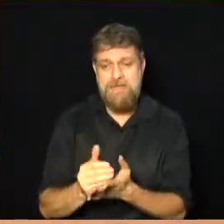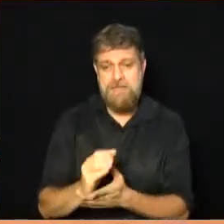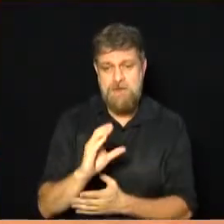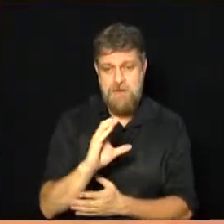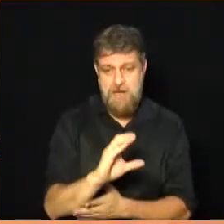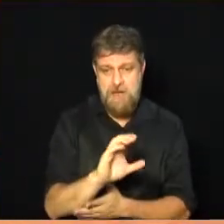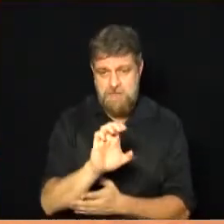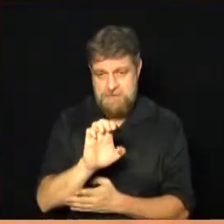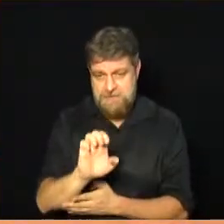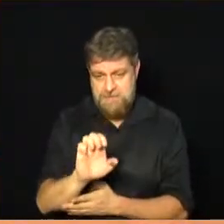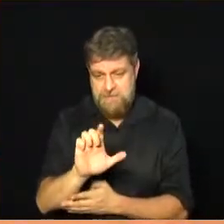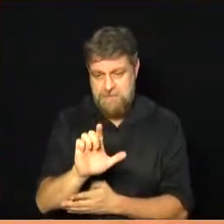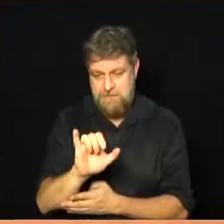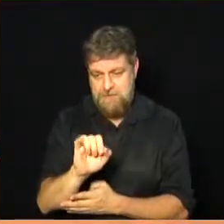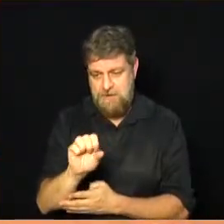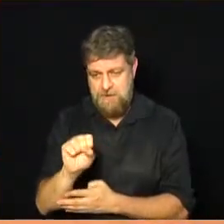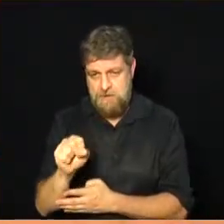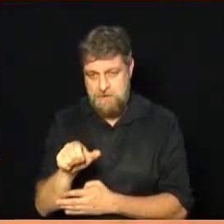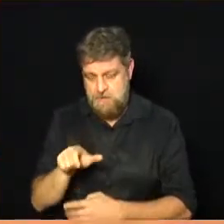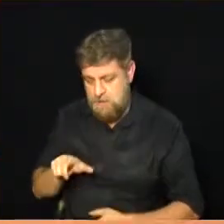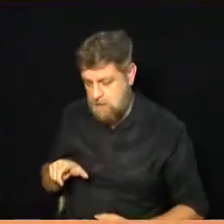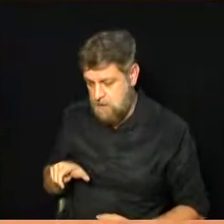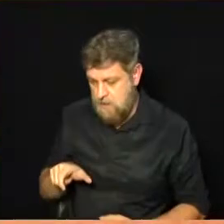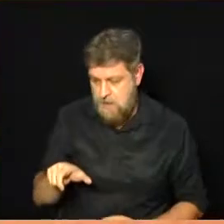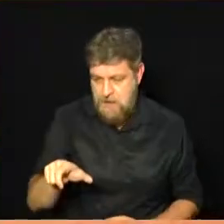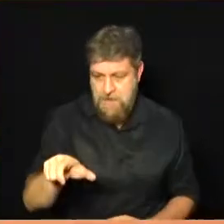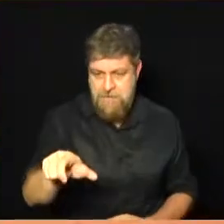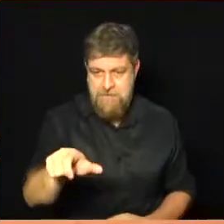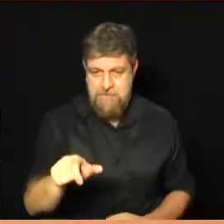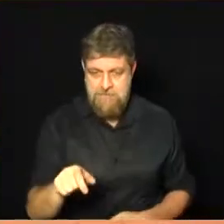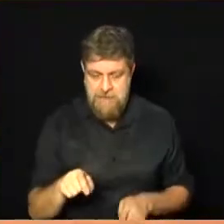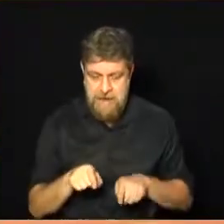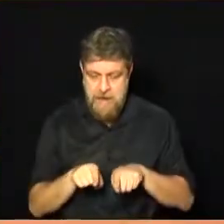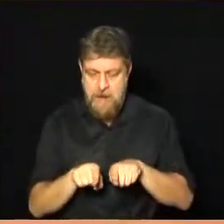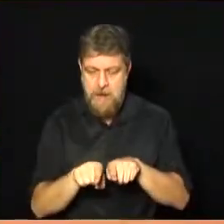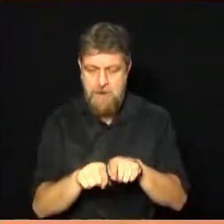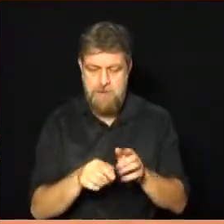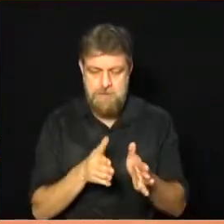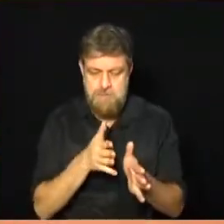continuará pelo leito do VLT, até a Vila Aurocã.